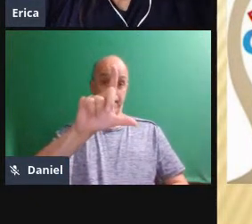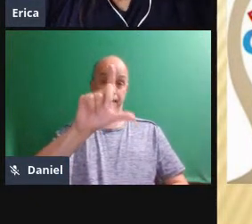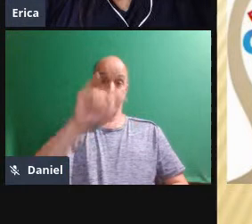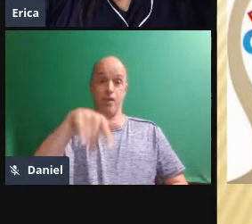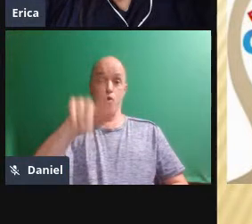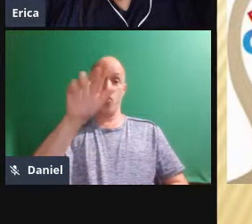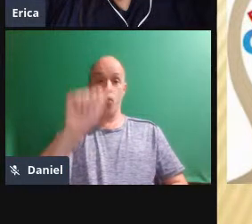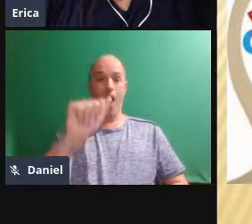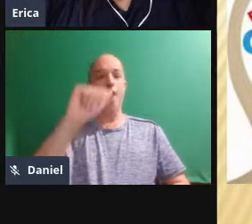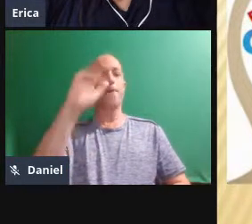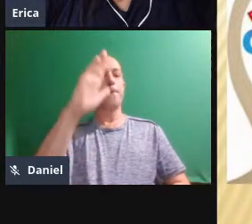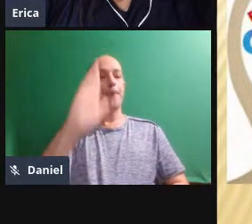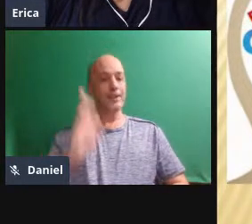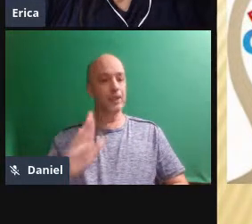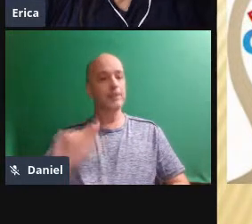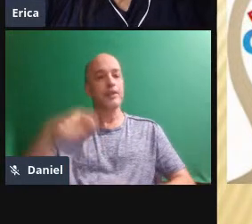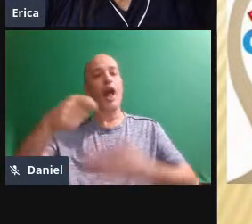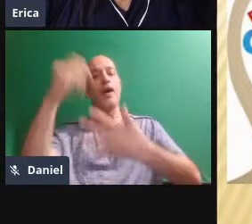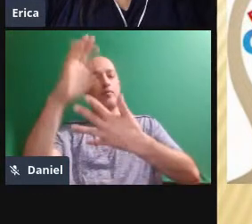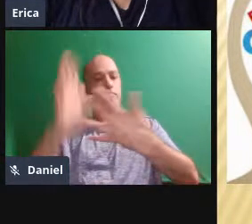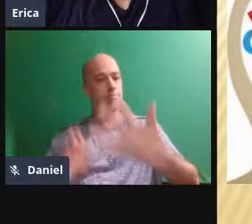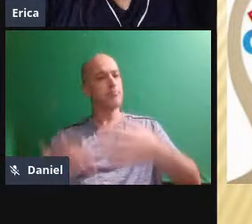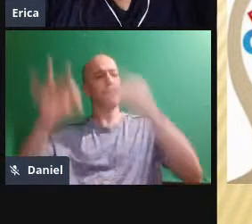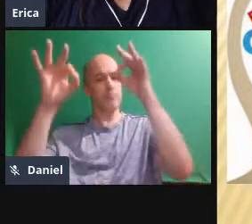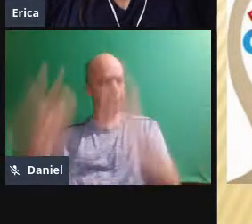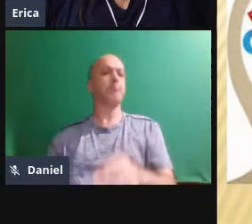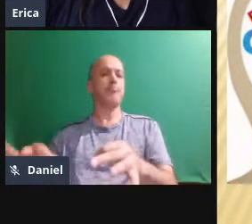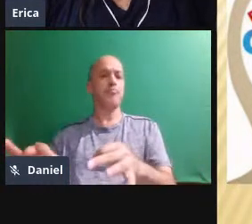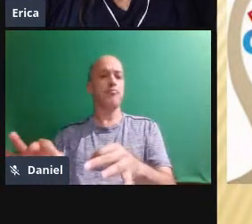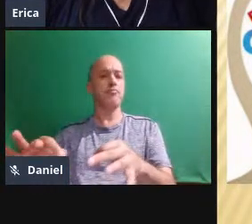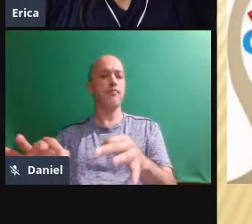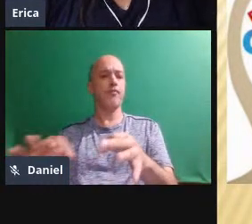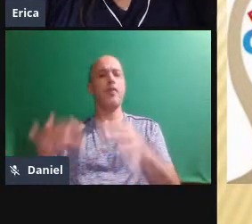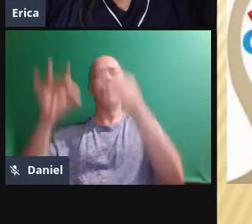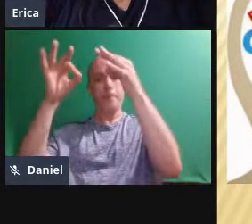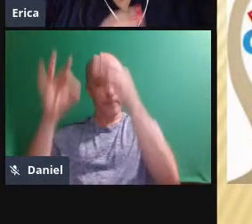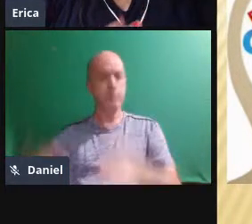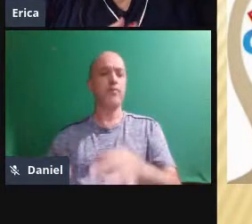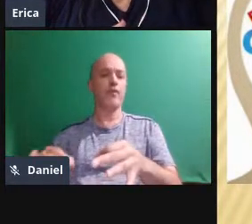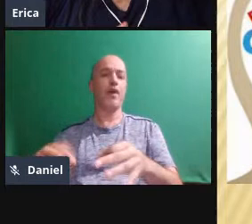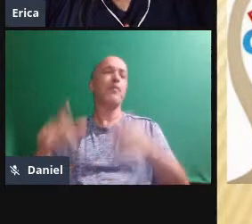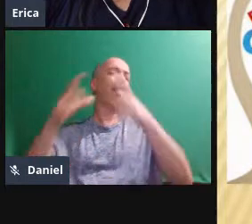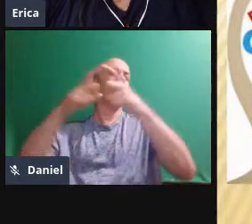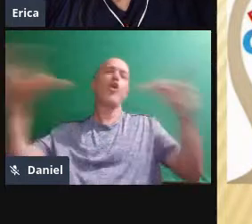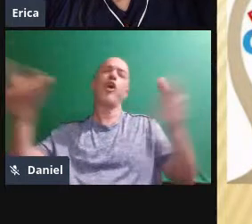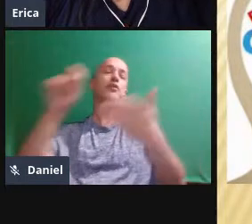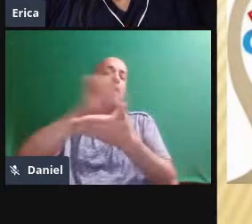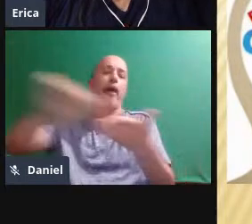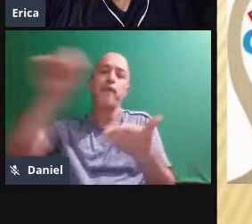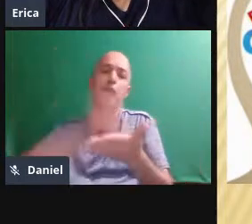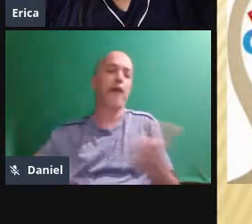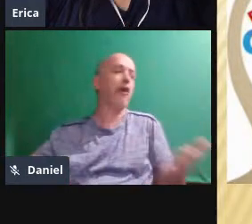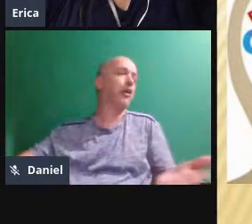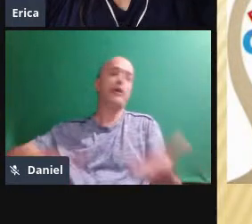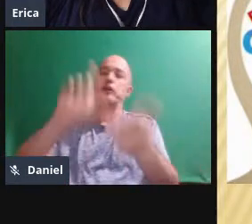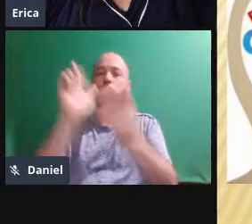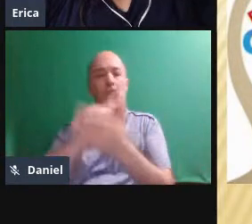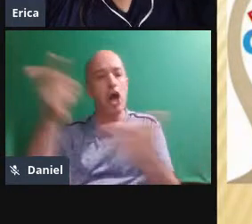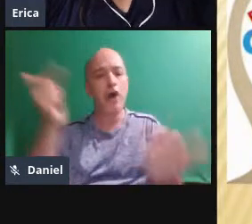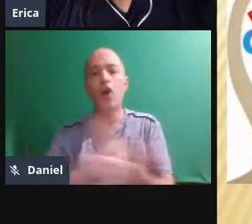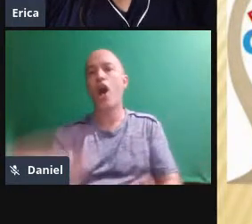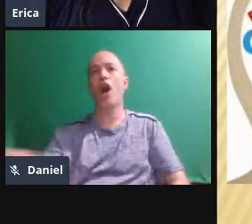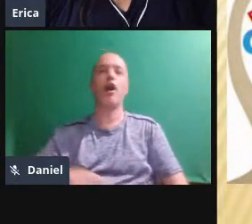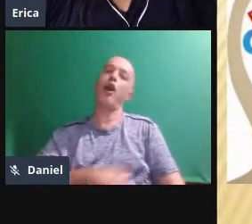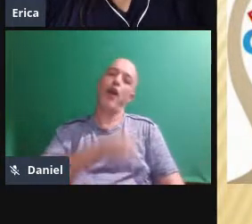Entendem? Língua brasileira de sinais é o termo correto. A maioria